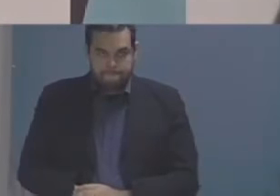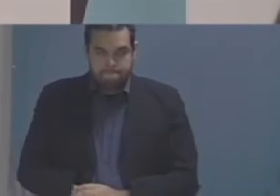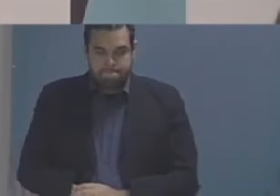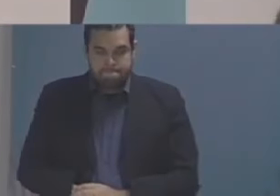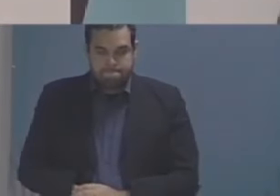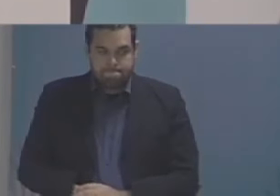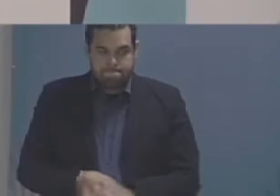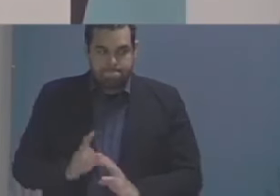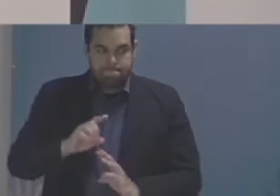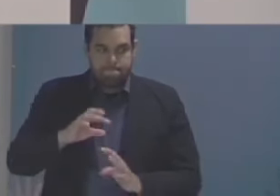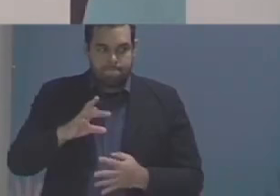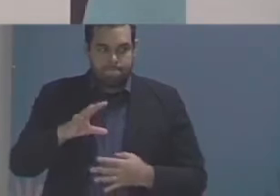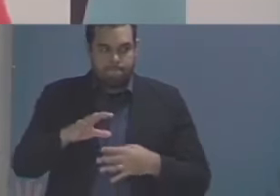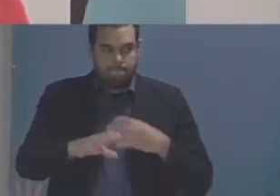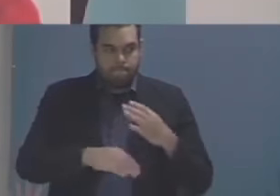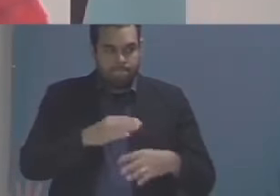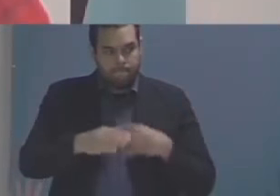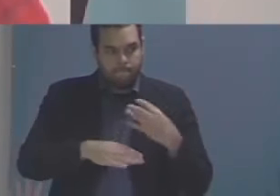Próximo sorteio, por favor.